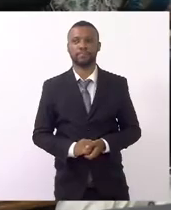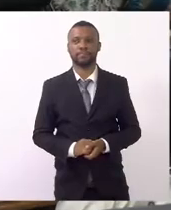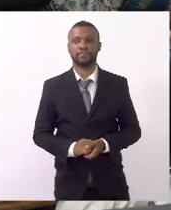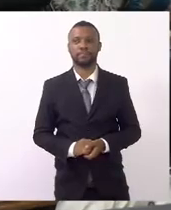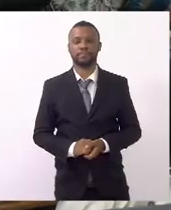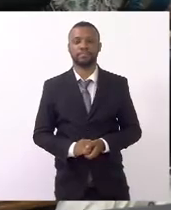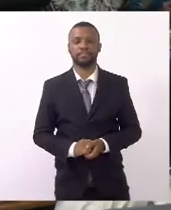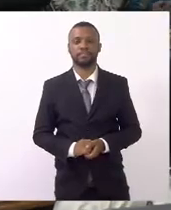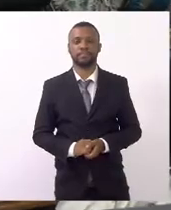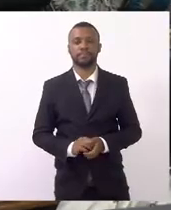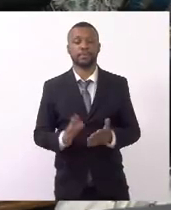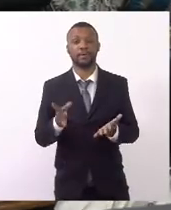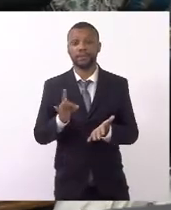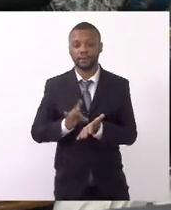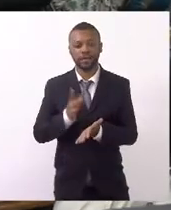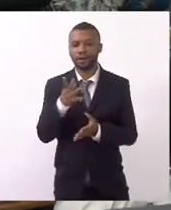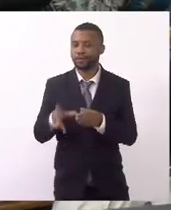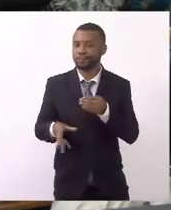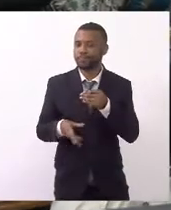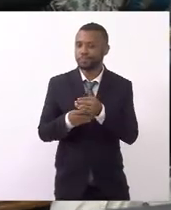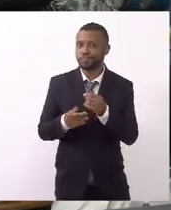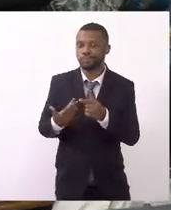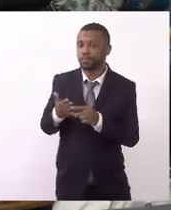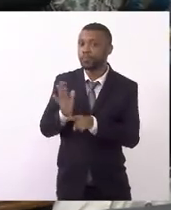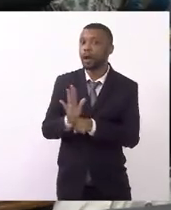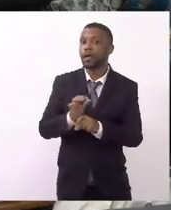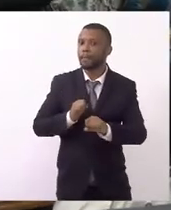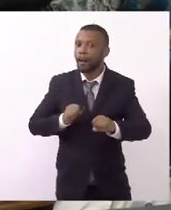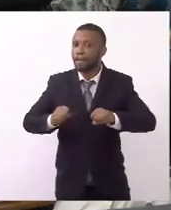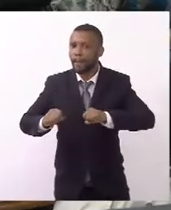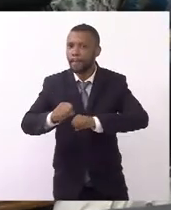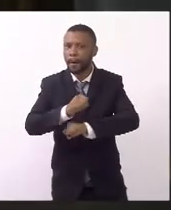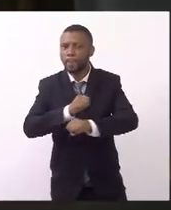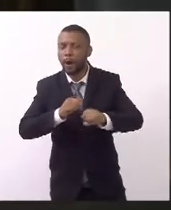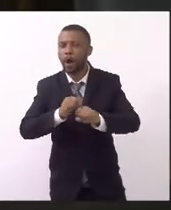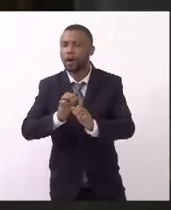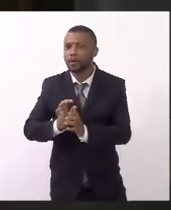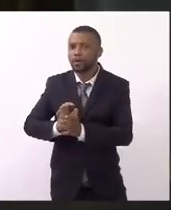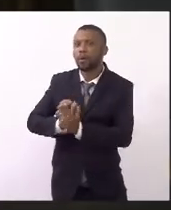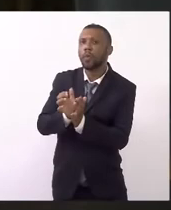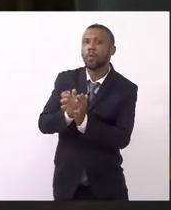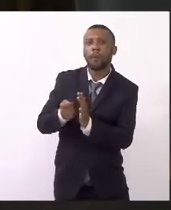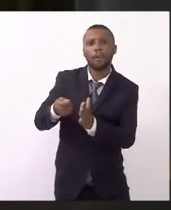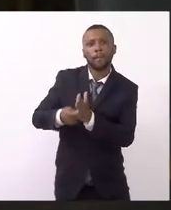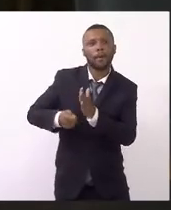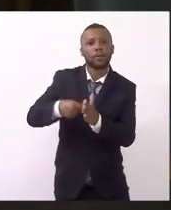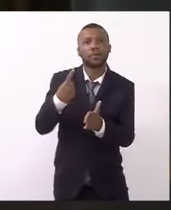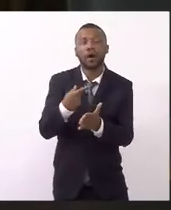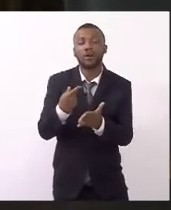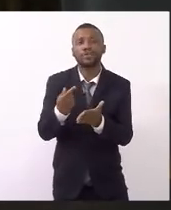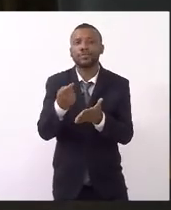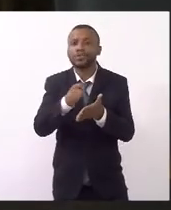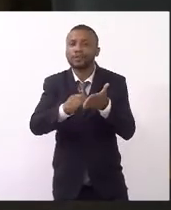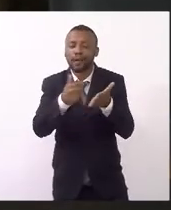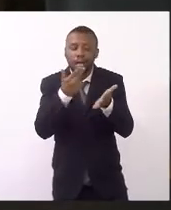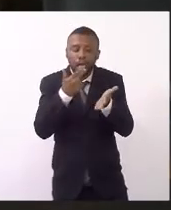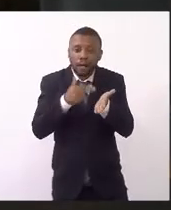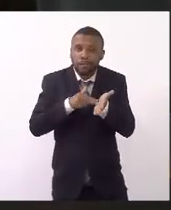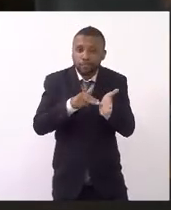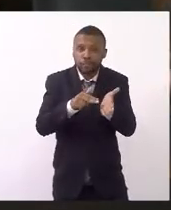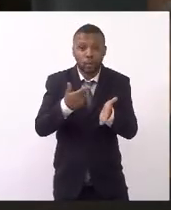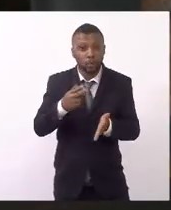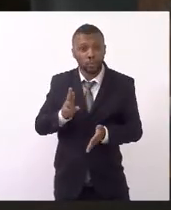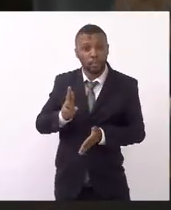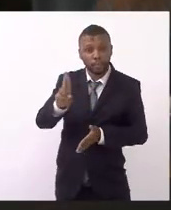e na verdade contribuindo com essa luta de combate ao racismo a gente se produziam as cartilhas ou Preside a comissão de educação